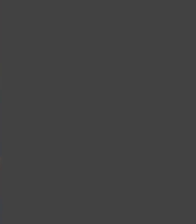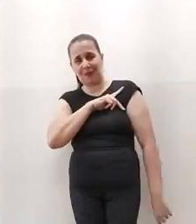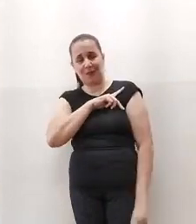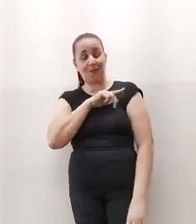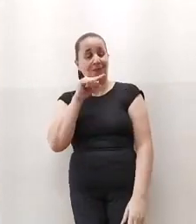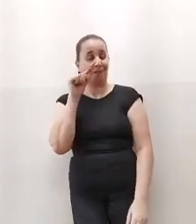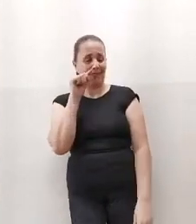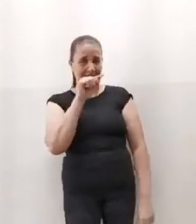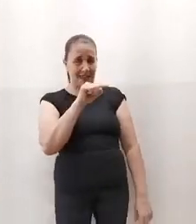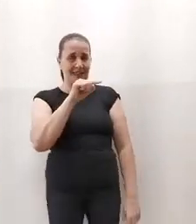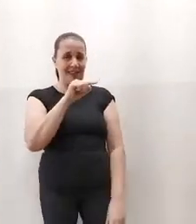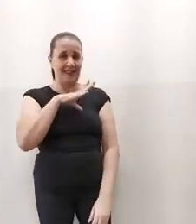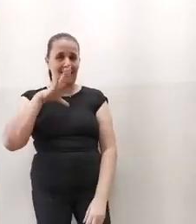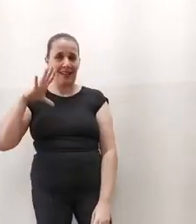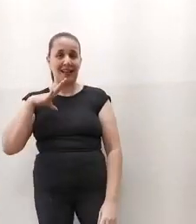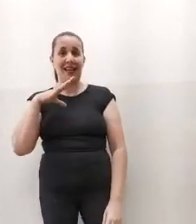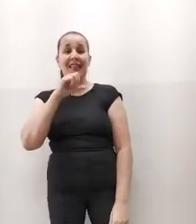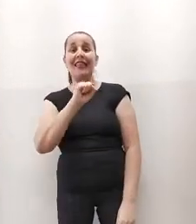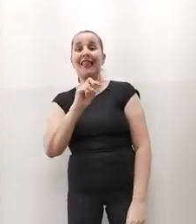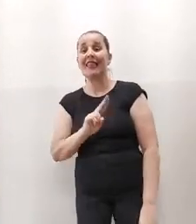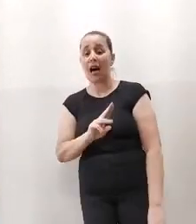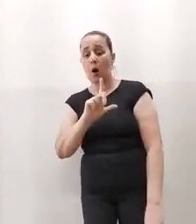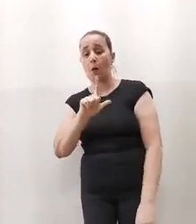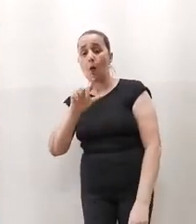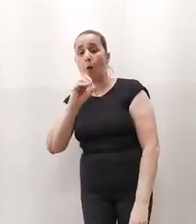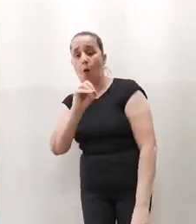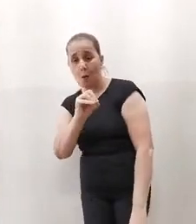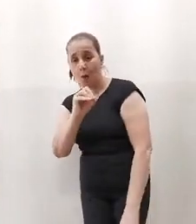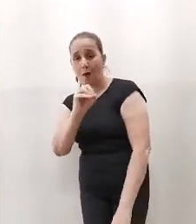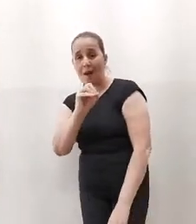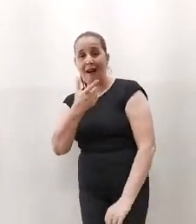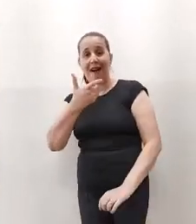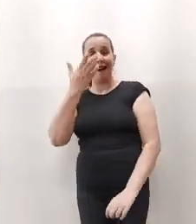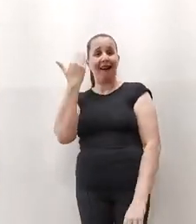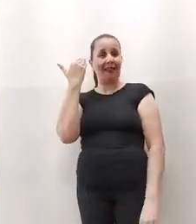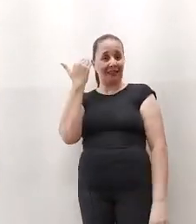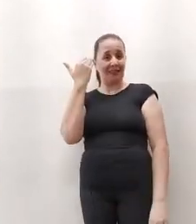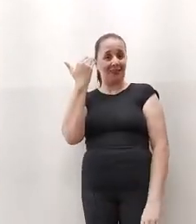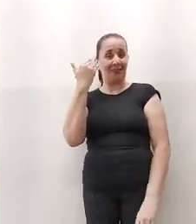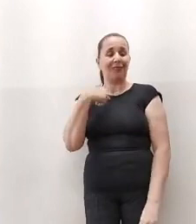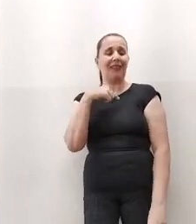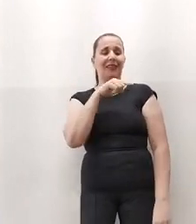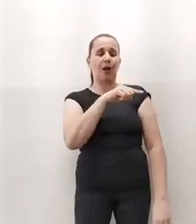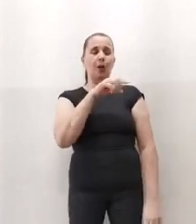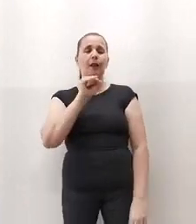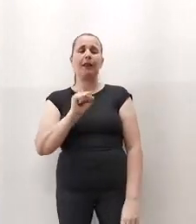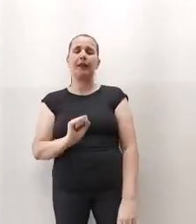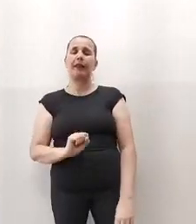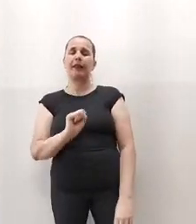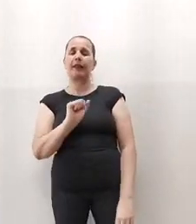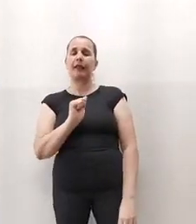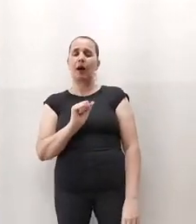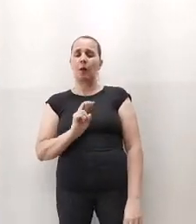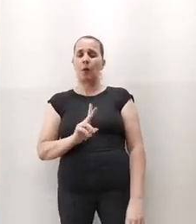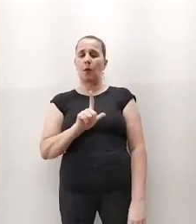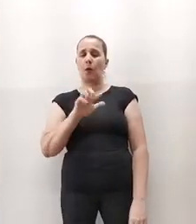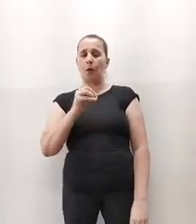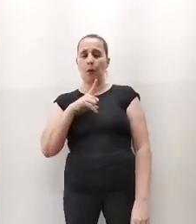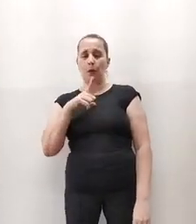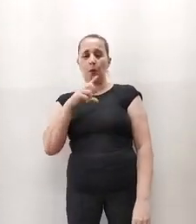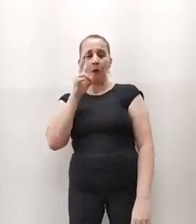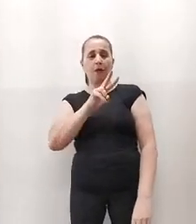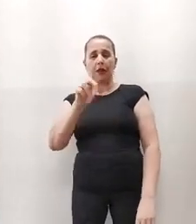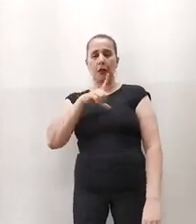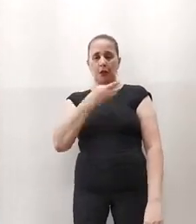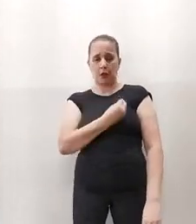ele era Saulo, lembram disso? Obviamente, Saulo tinha uma visão em sua vida, por isso que ele